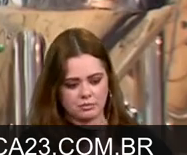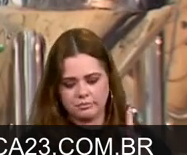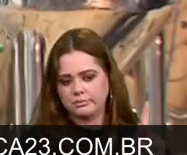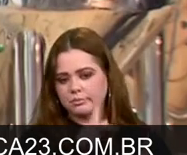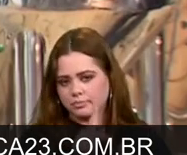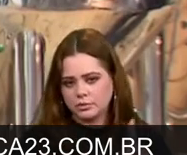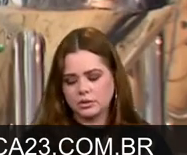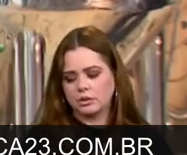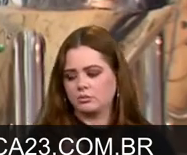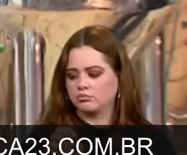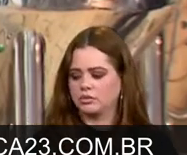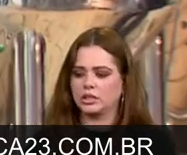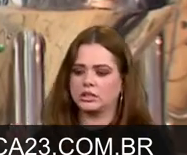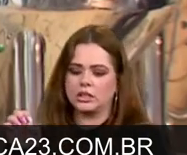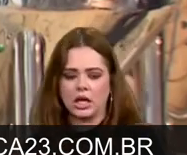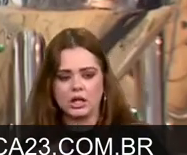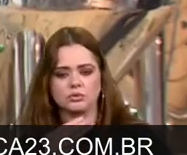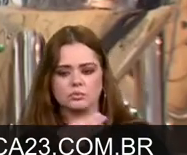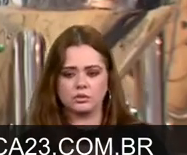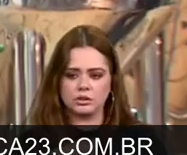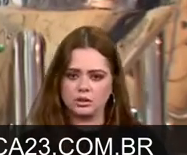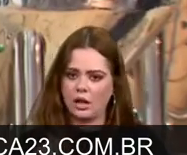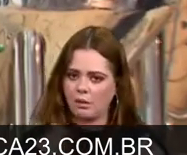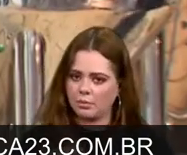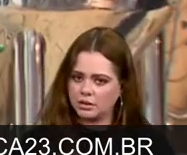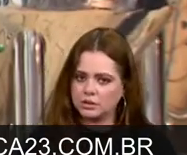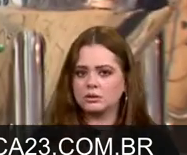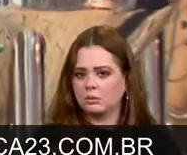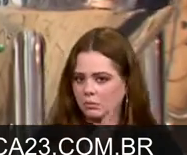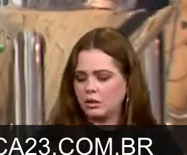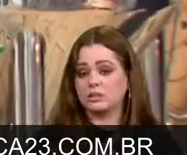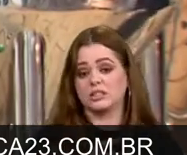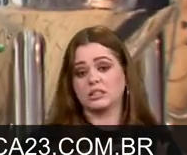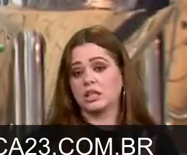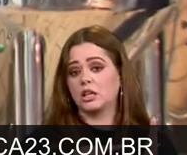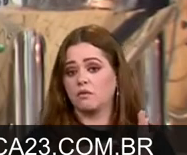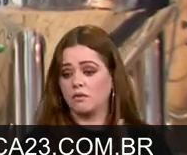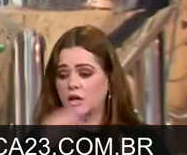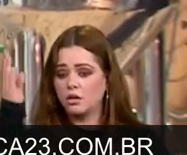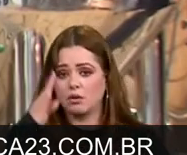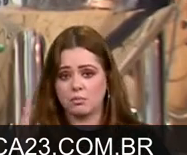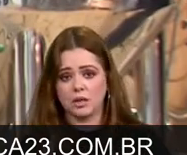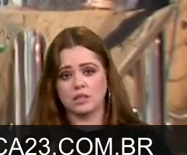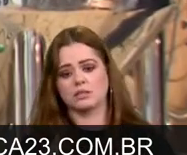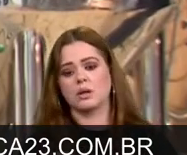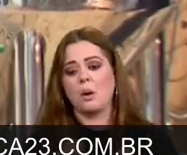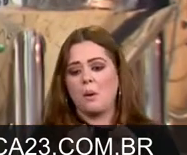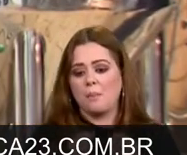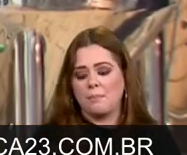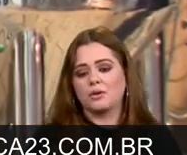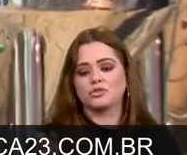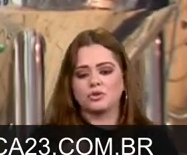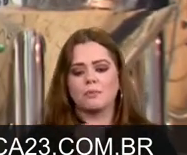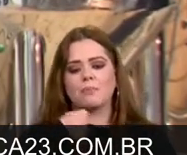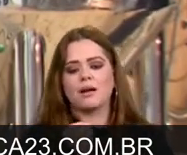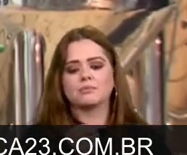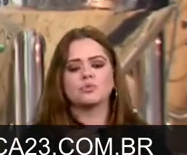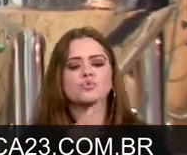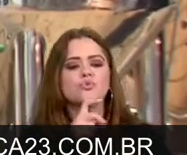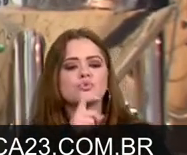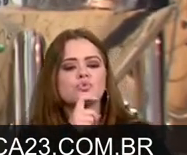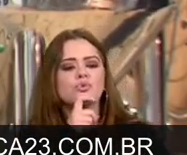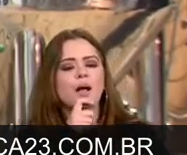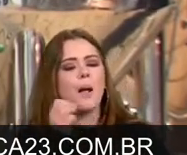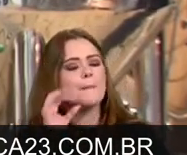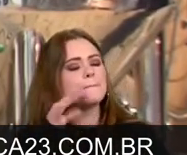nos estados e nos municípios, né, que a gente vê esse crescimento, significa que o brasileiro está cada vez mais podendo tomar uma cerveja fresca. E o